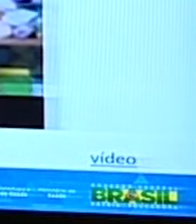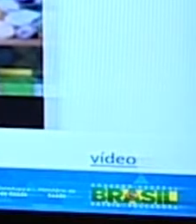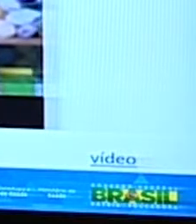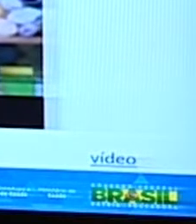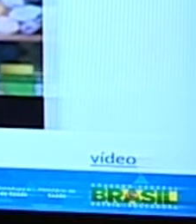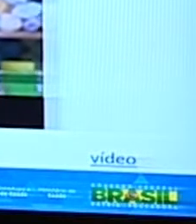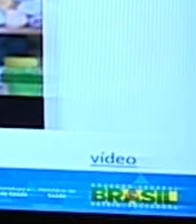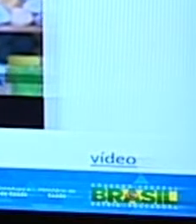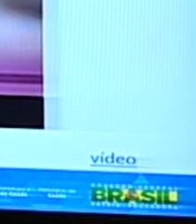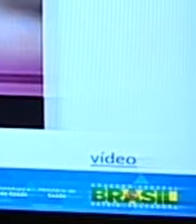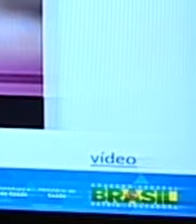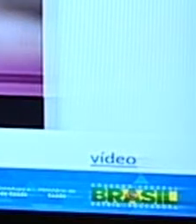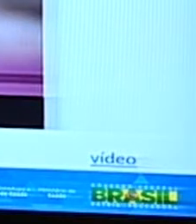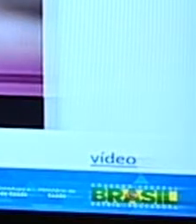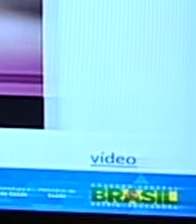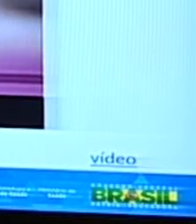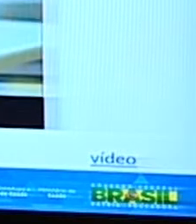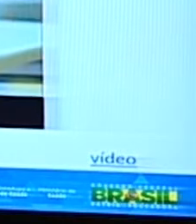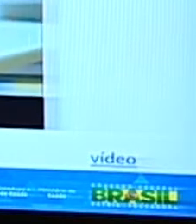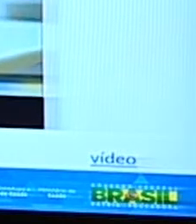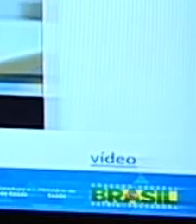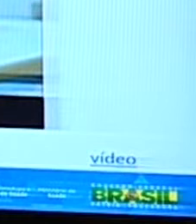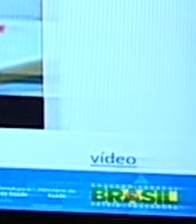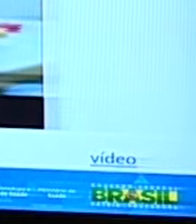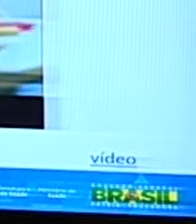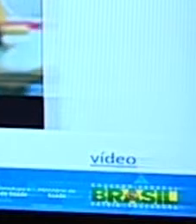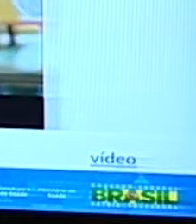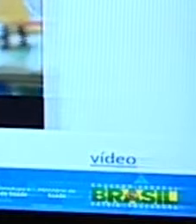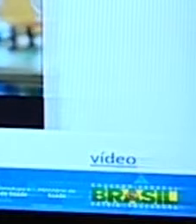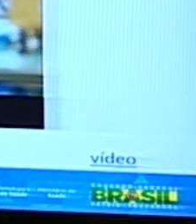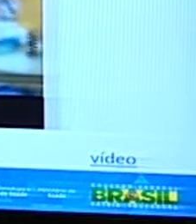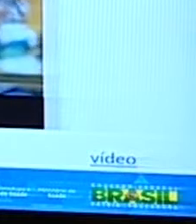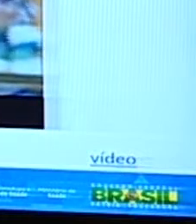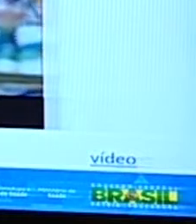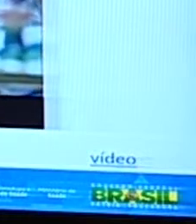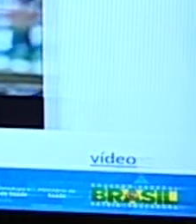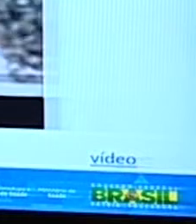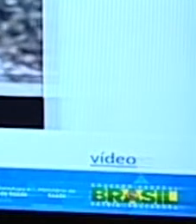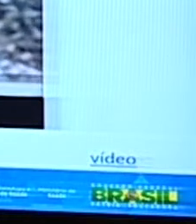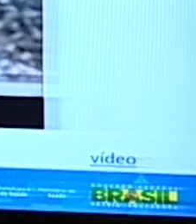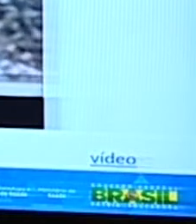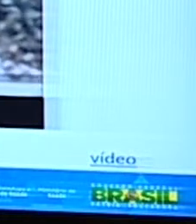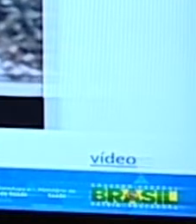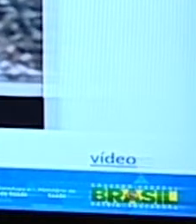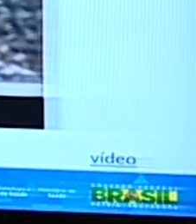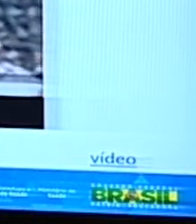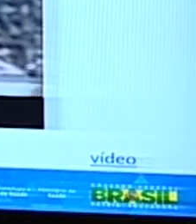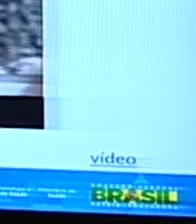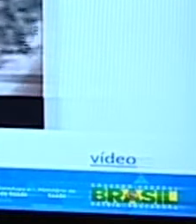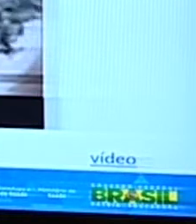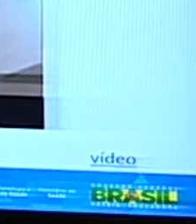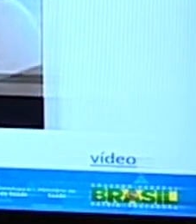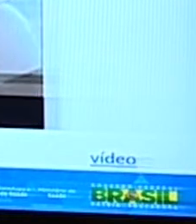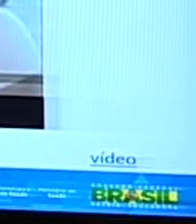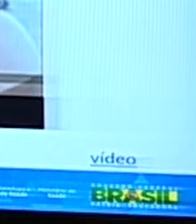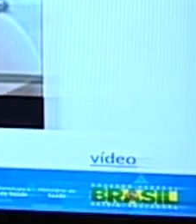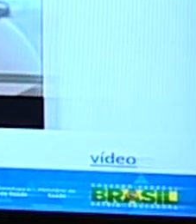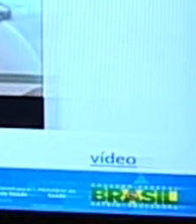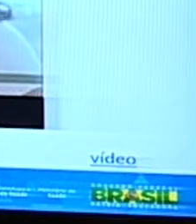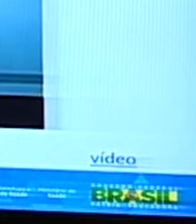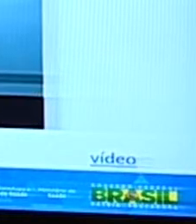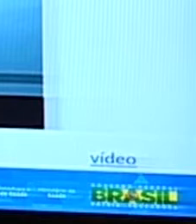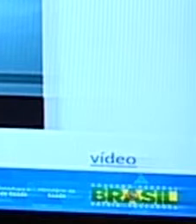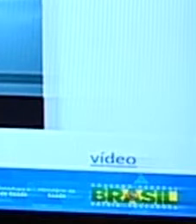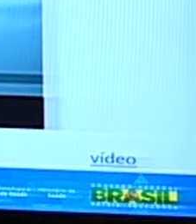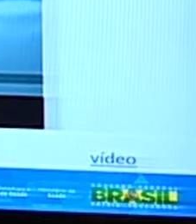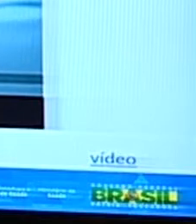com 60 anos ou mais, gestantes, mulheres com até 45 dias pós-parto, crianças de 6 meses a menores